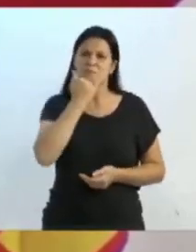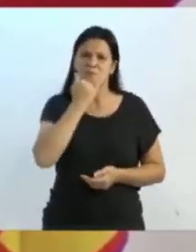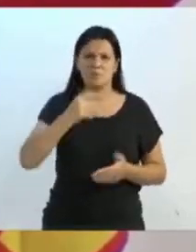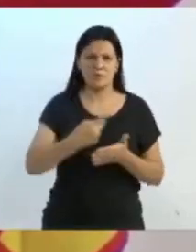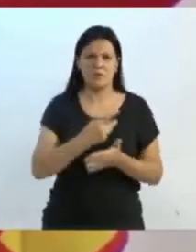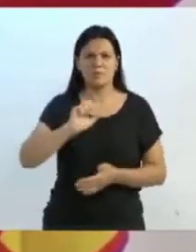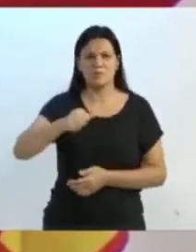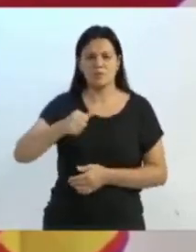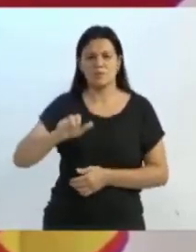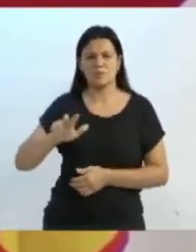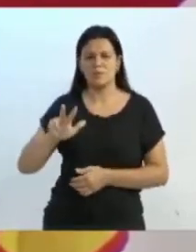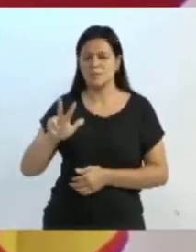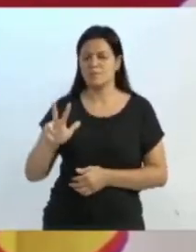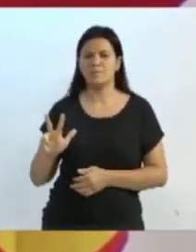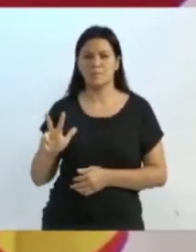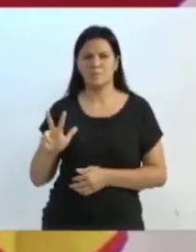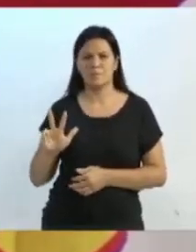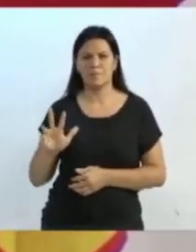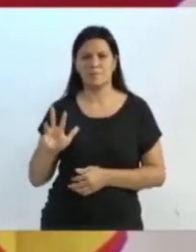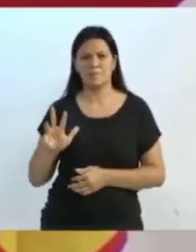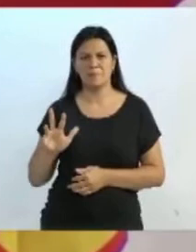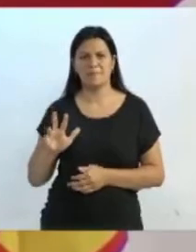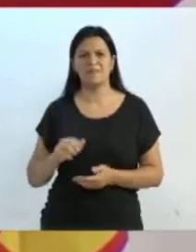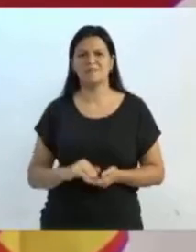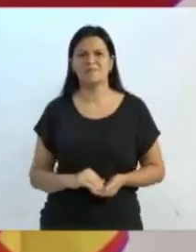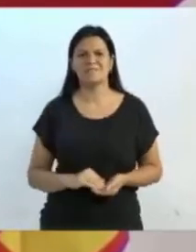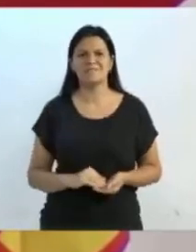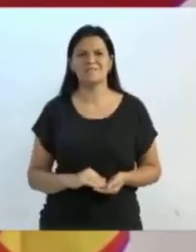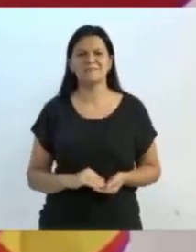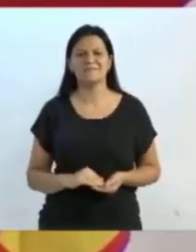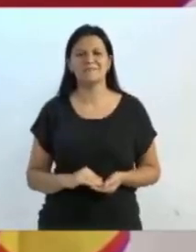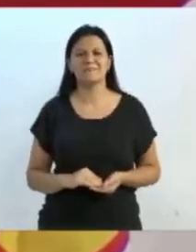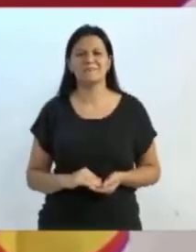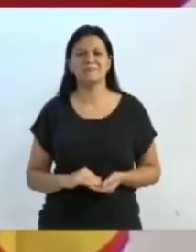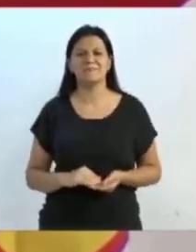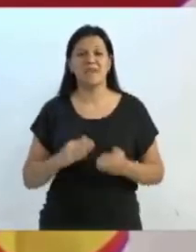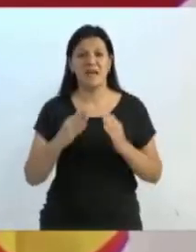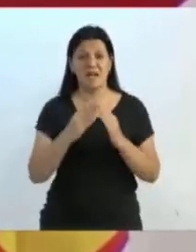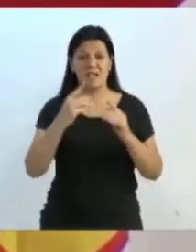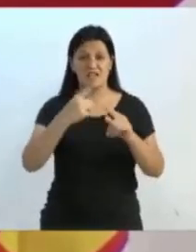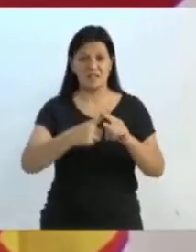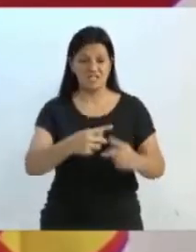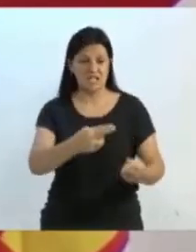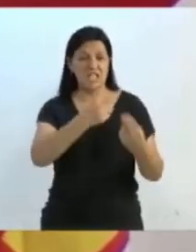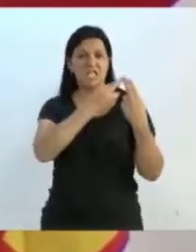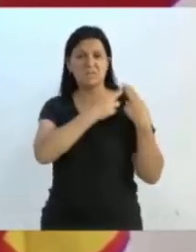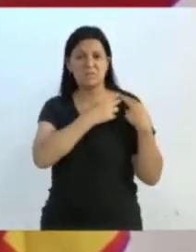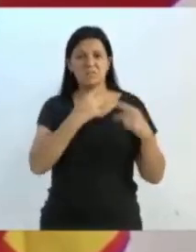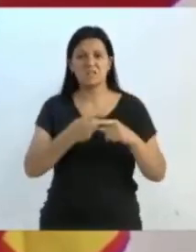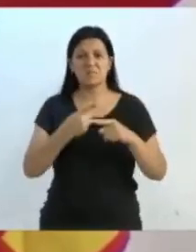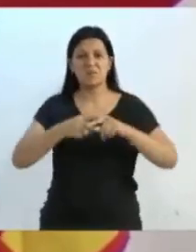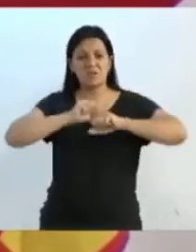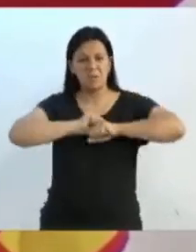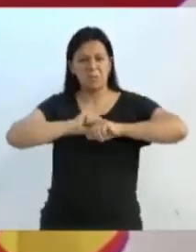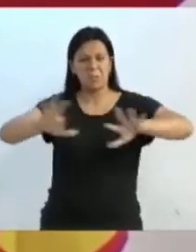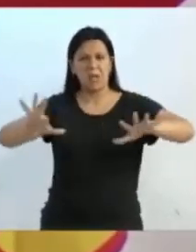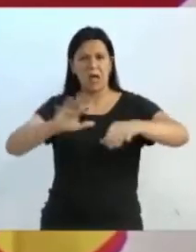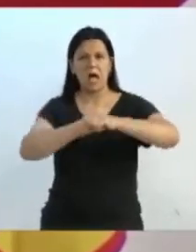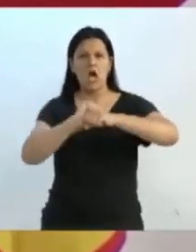da pandemia do Covid-19. Nós, ultimamente, temos ouvido muitas aberrações a